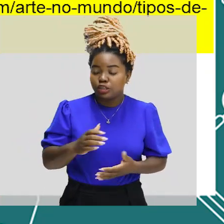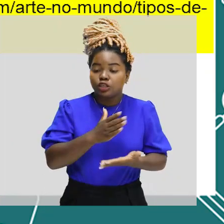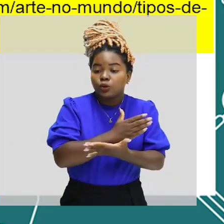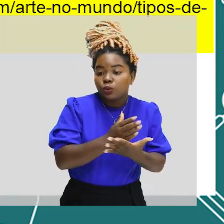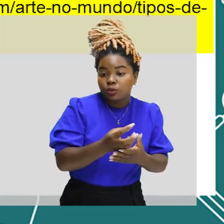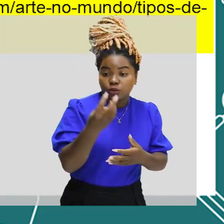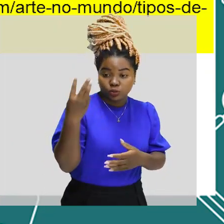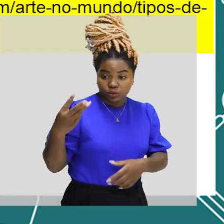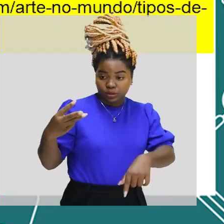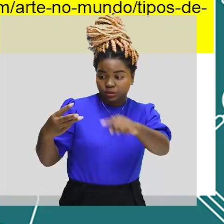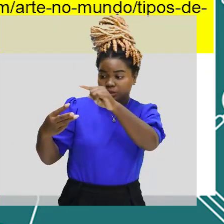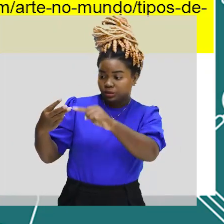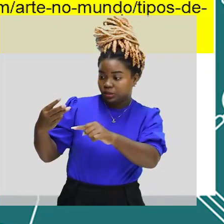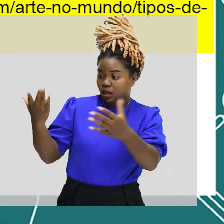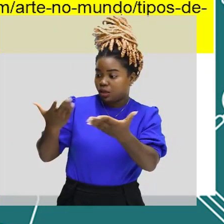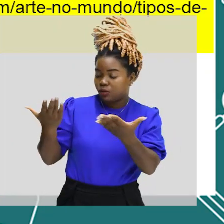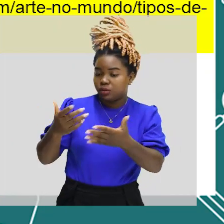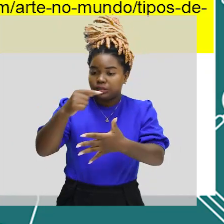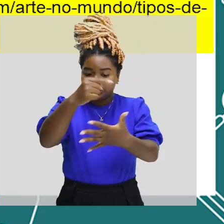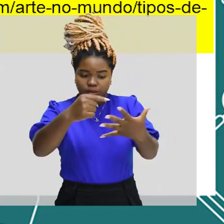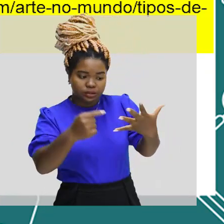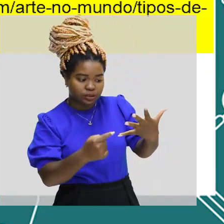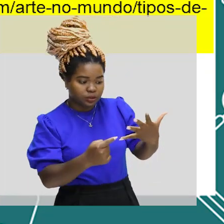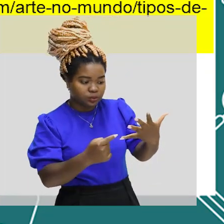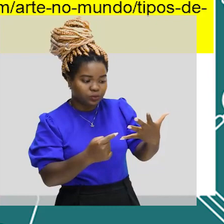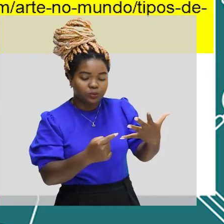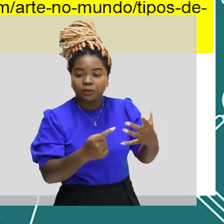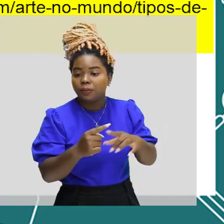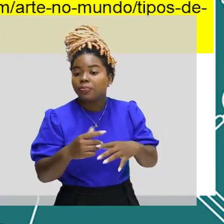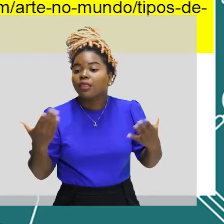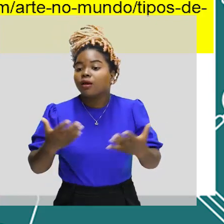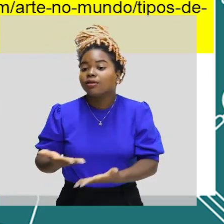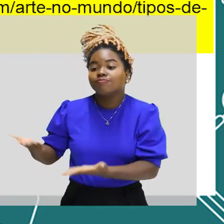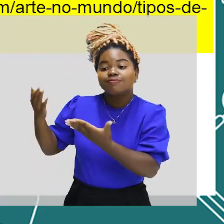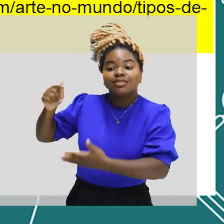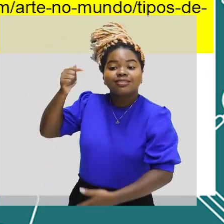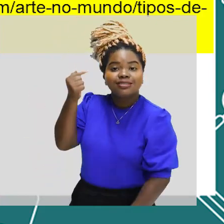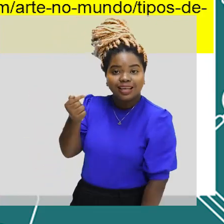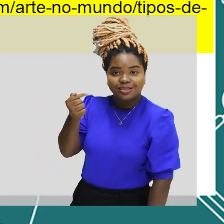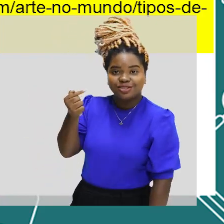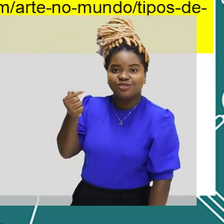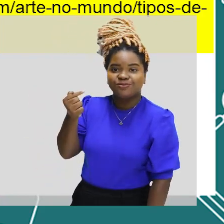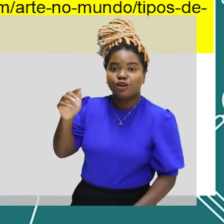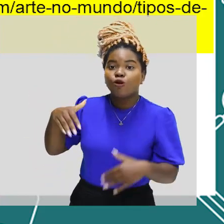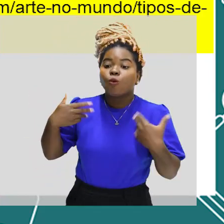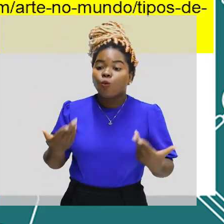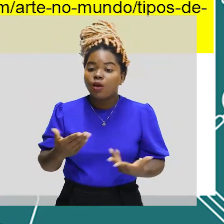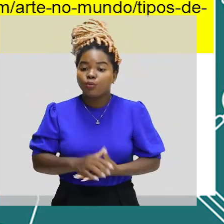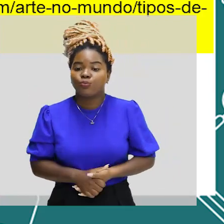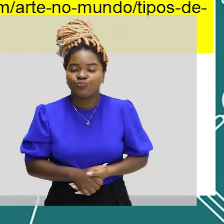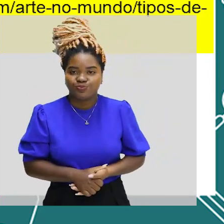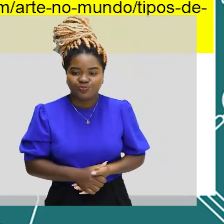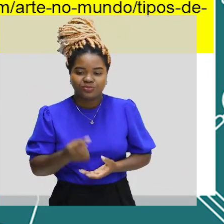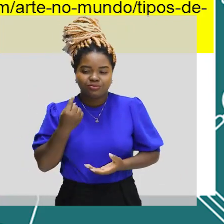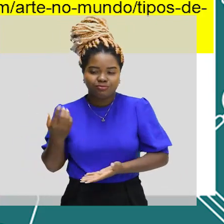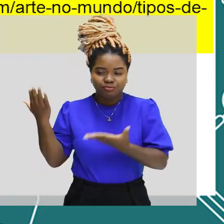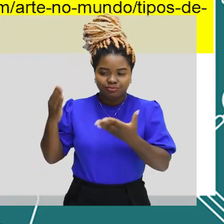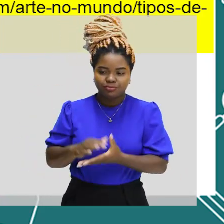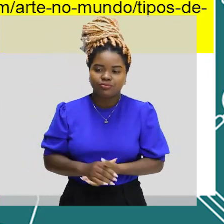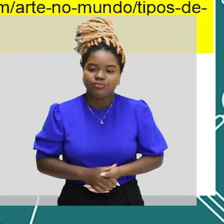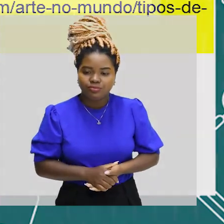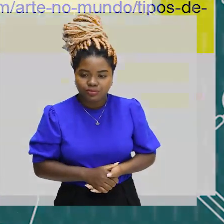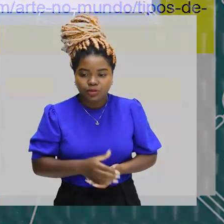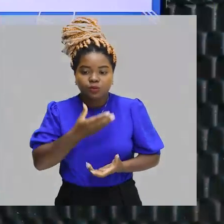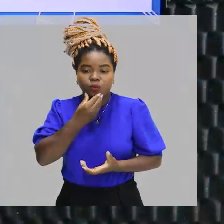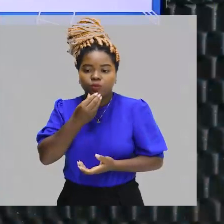perdão, passou para 5 e agora a gente está com 7. Quais são elas? Um cara chamado Ricciotto Canudo,